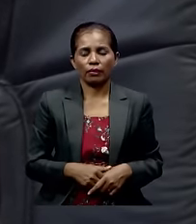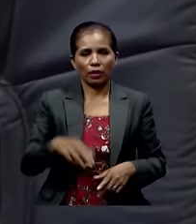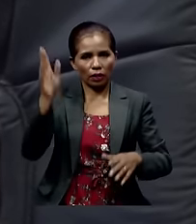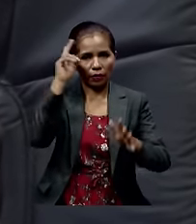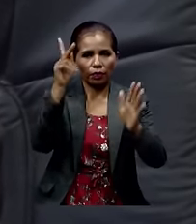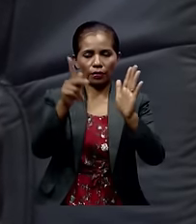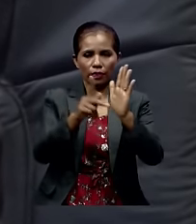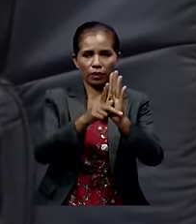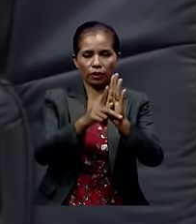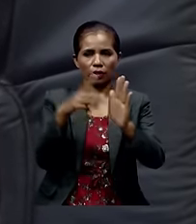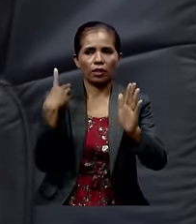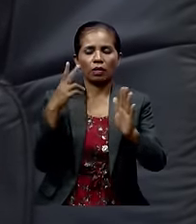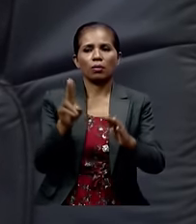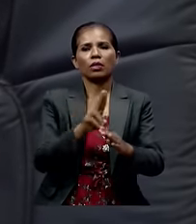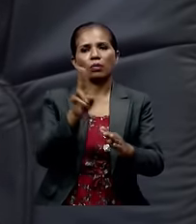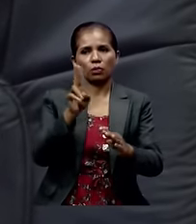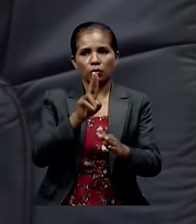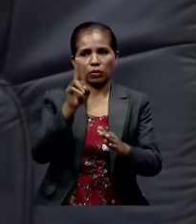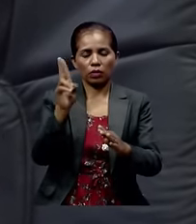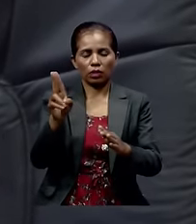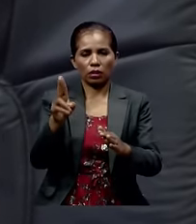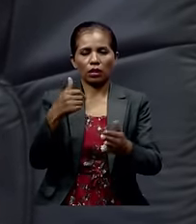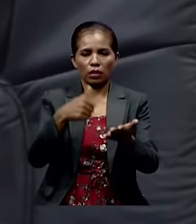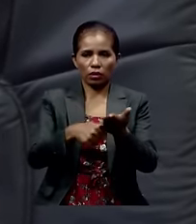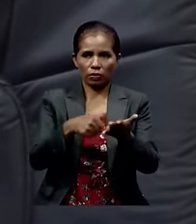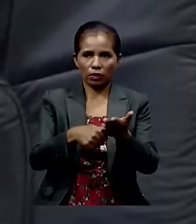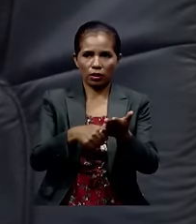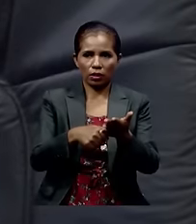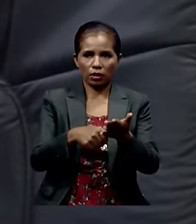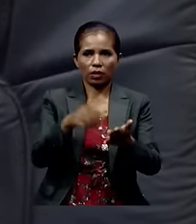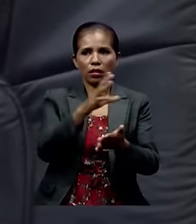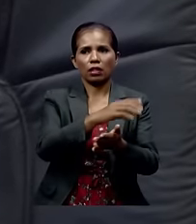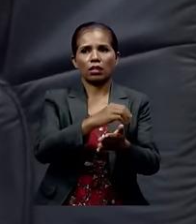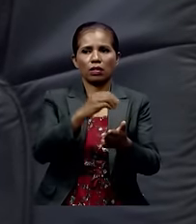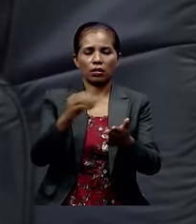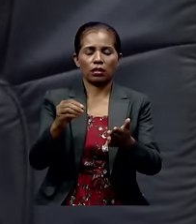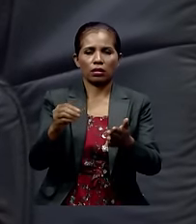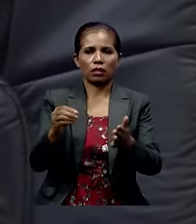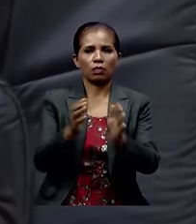Fotografia, neve a mim, usa ia convite né, ia convite página 1